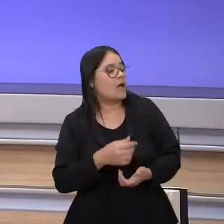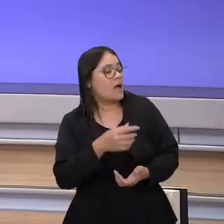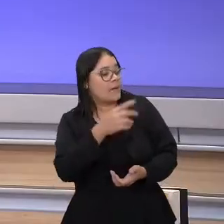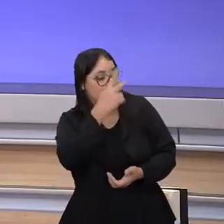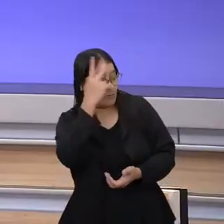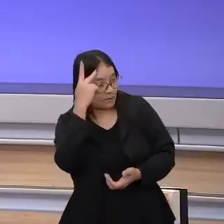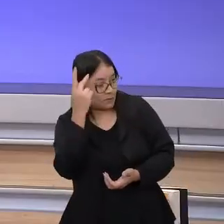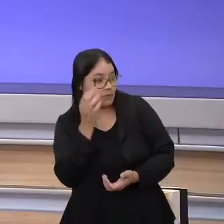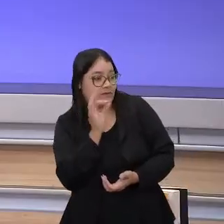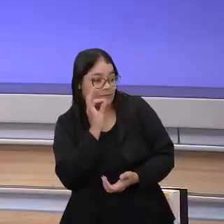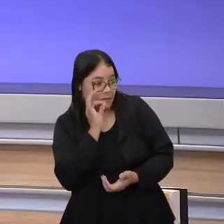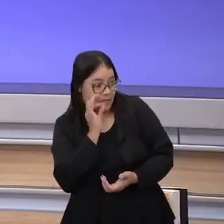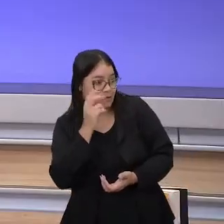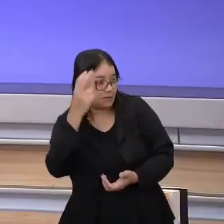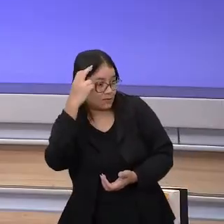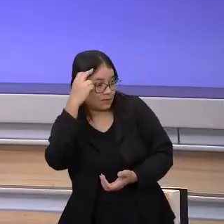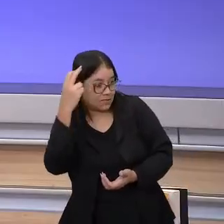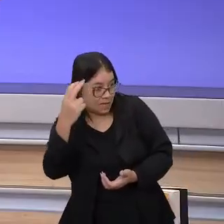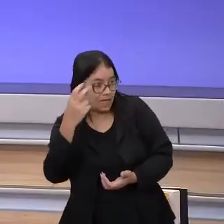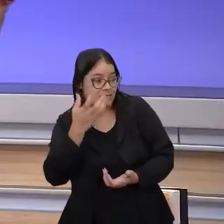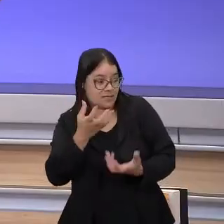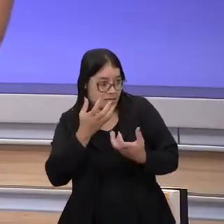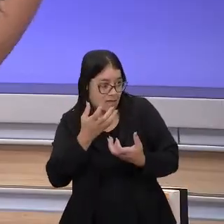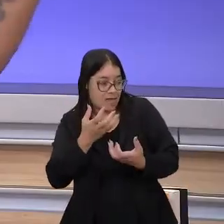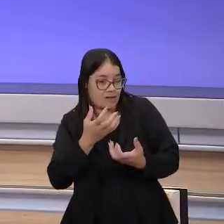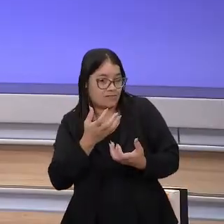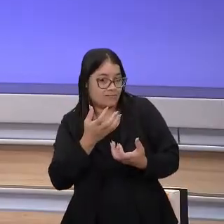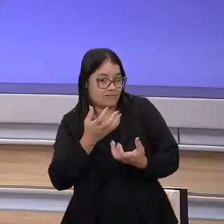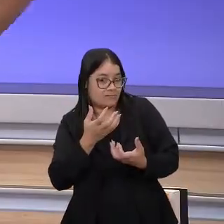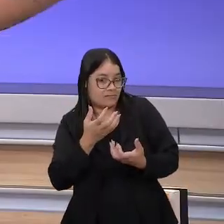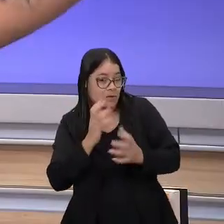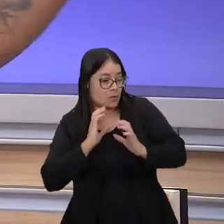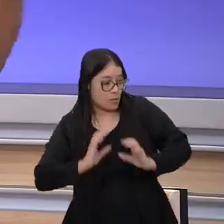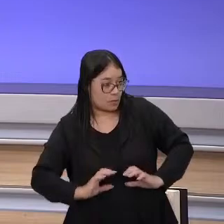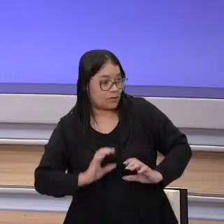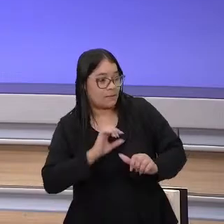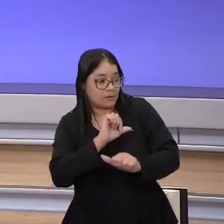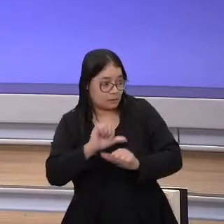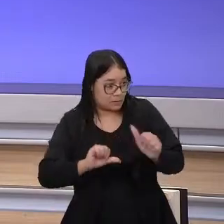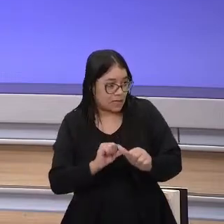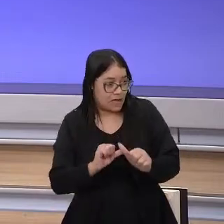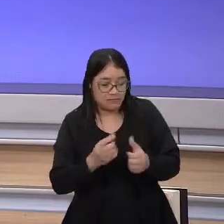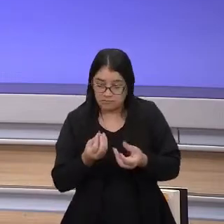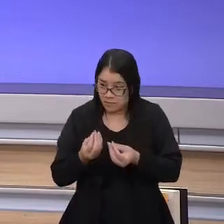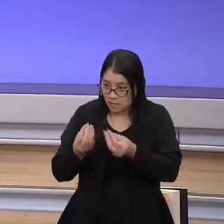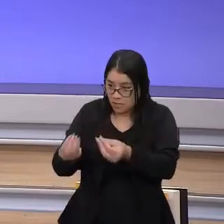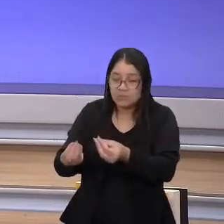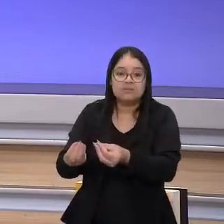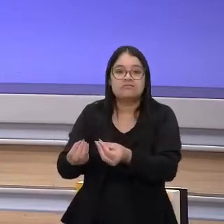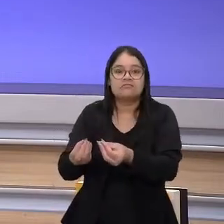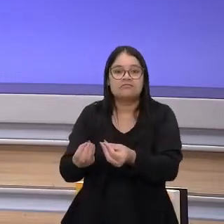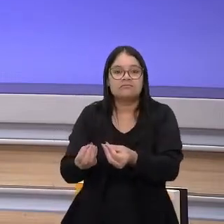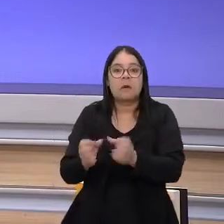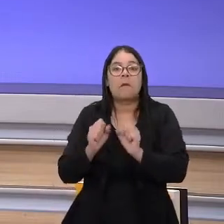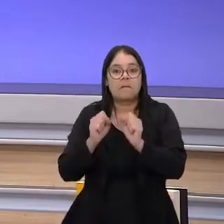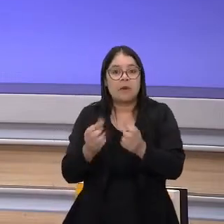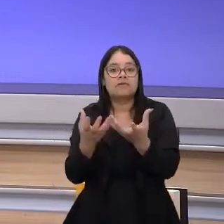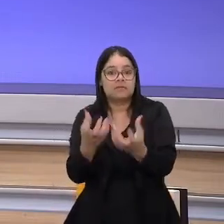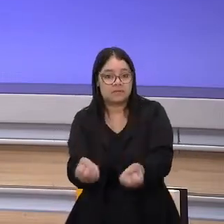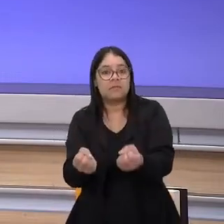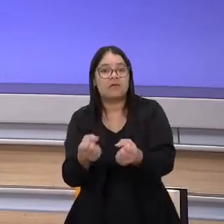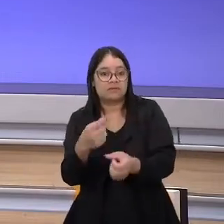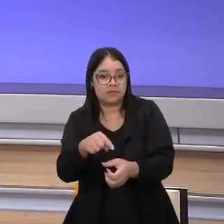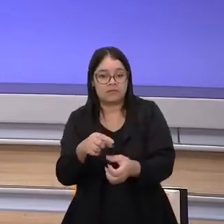querem se tornar conscientes. Nós damos. Então, você pode adquirir o seu, coloca